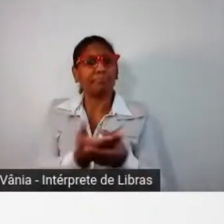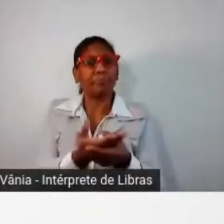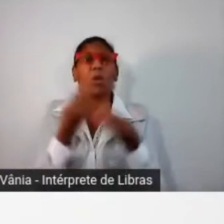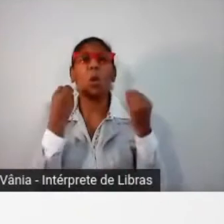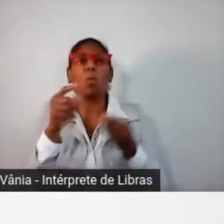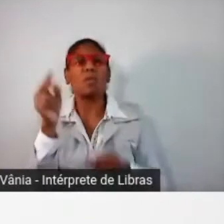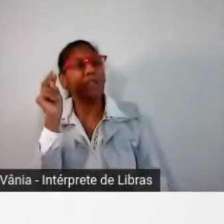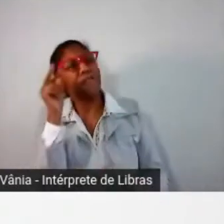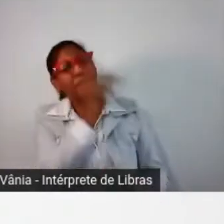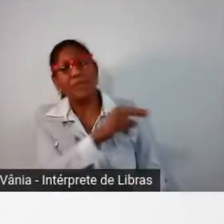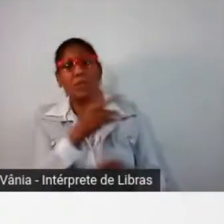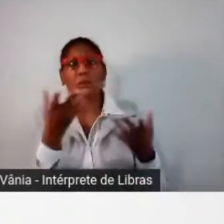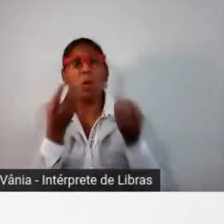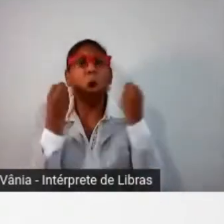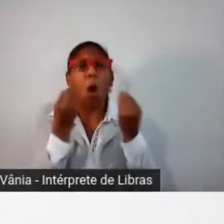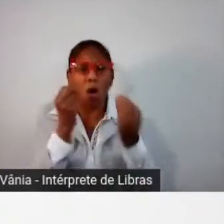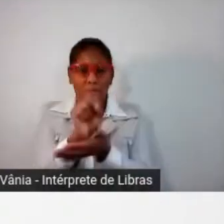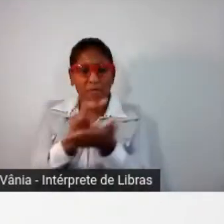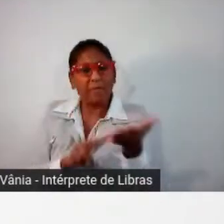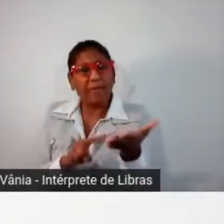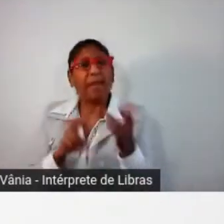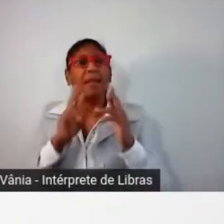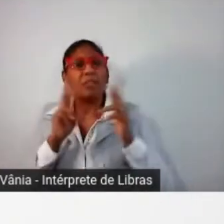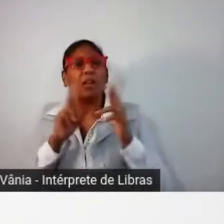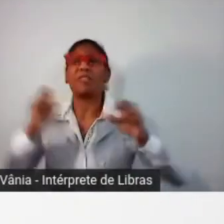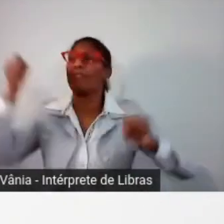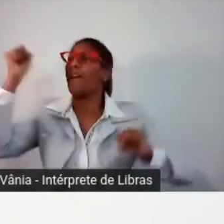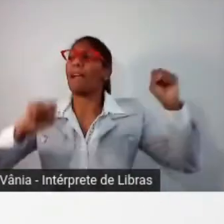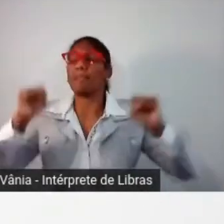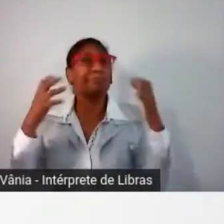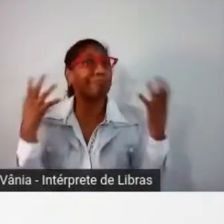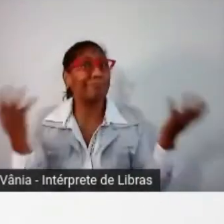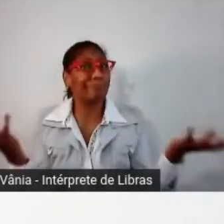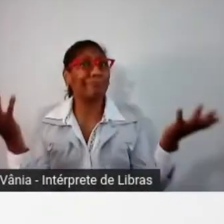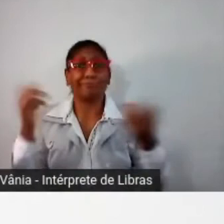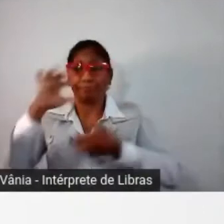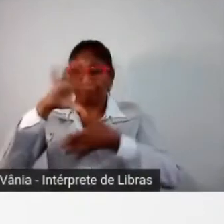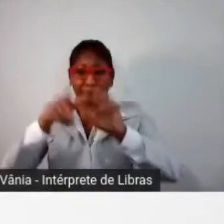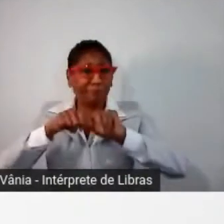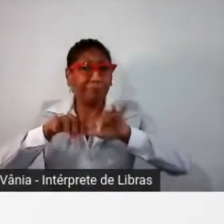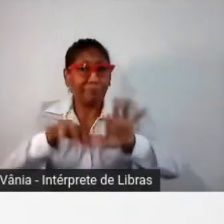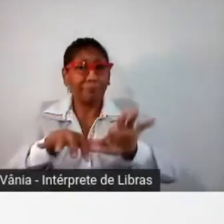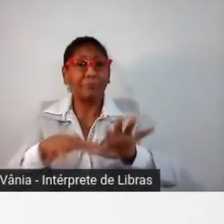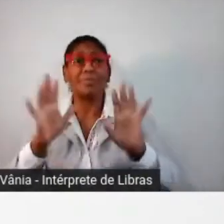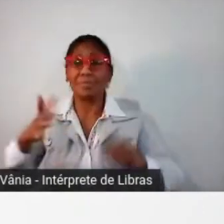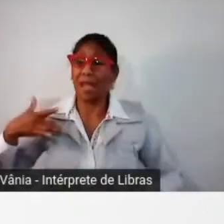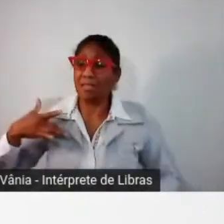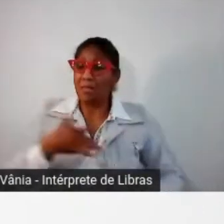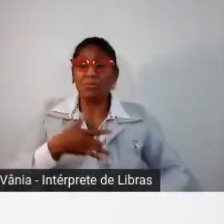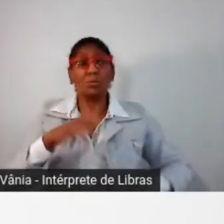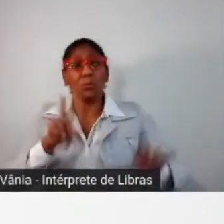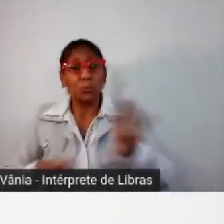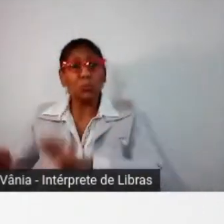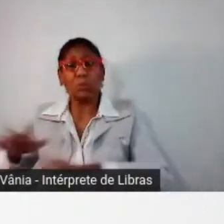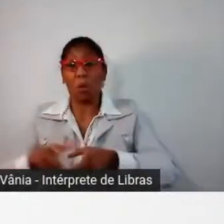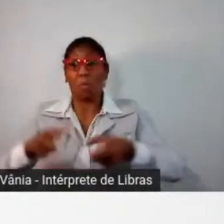cenas? Como o senhor avalia o comportamento da população que saiu para festejar em plena pandemia, enquanto os indicadores de saúde seguem nas alturas?